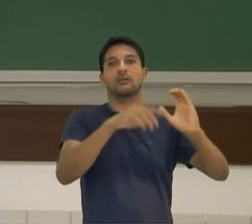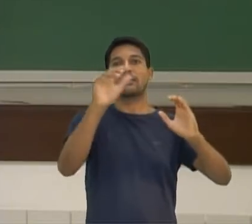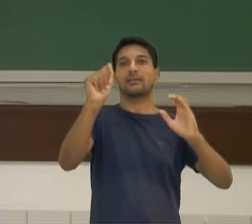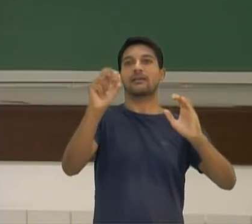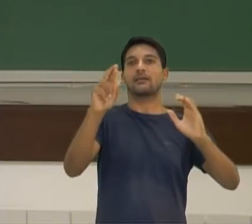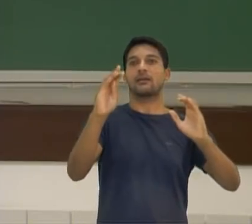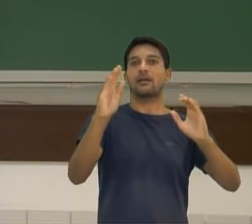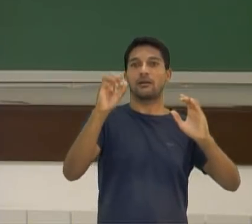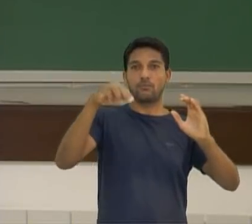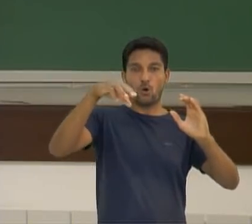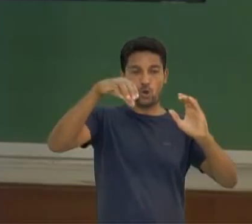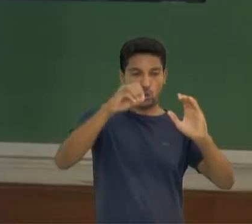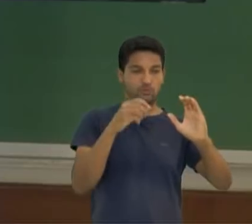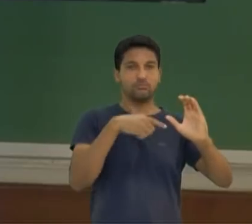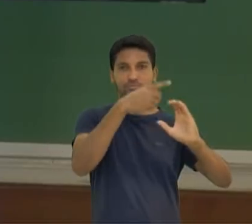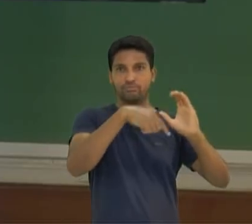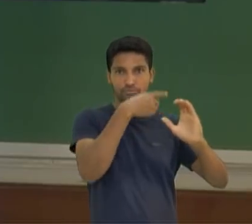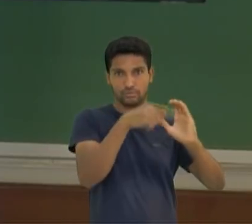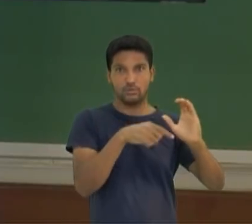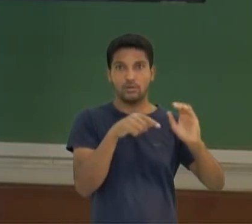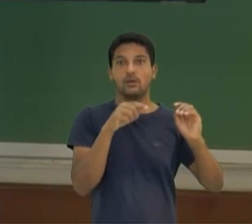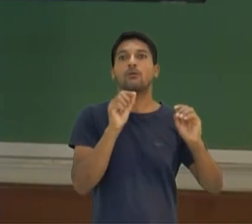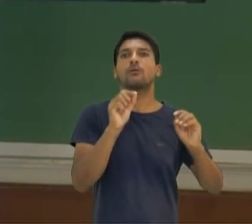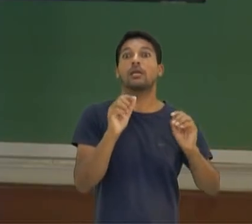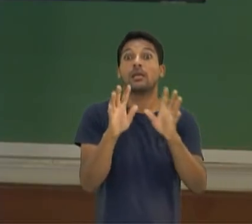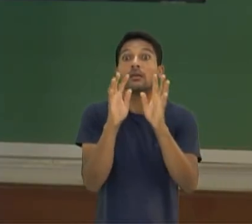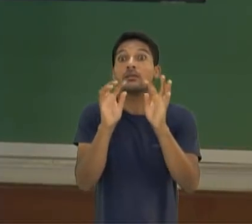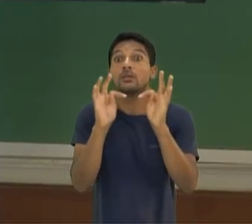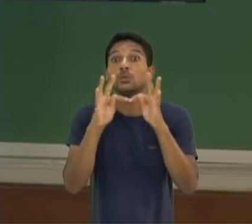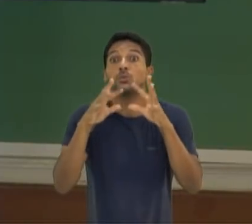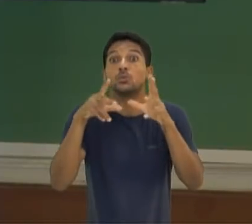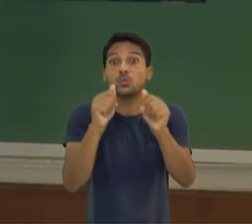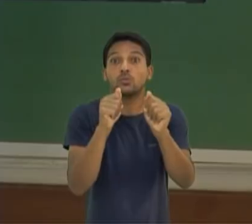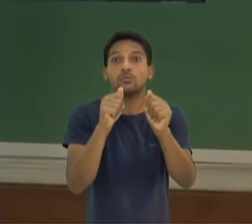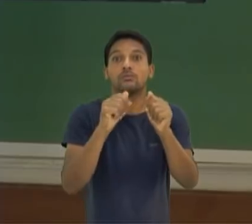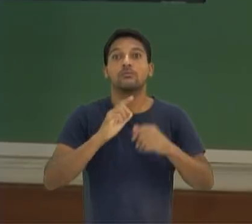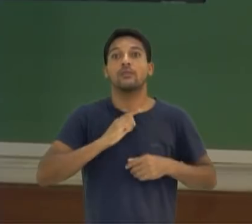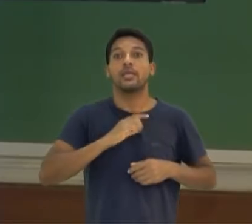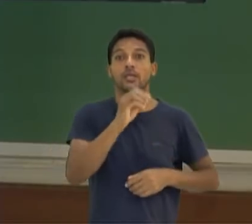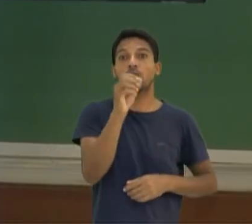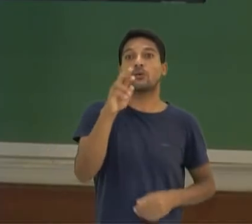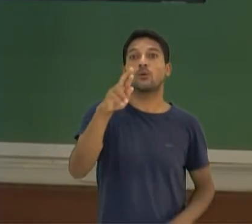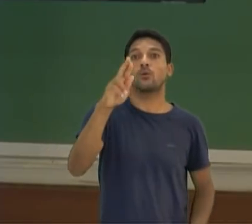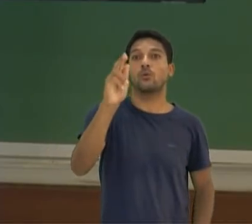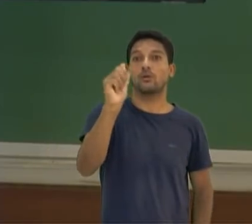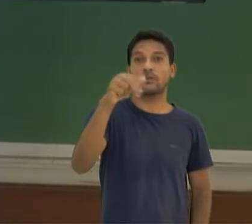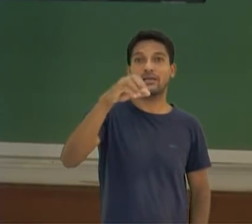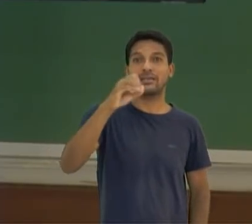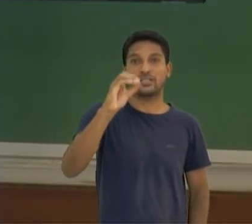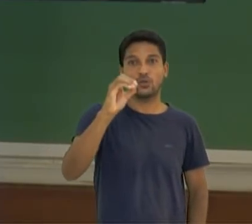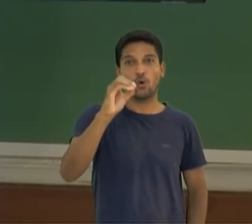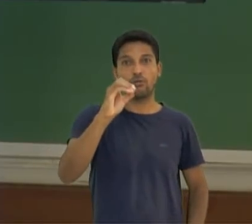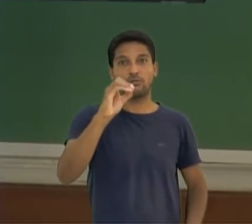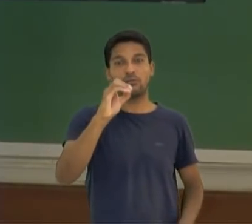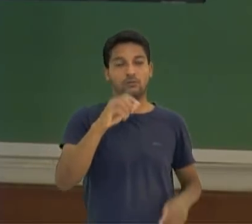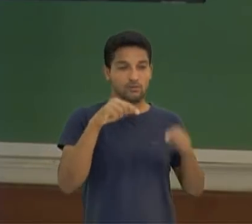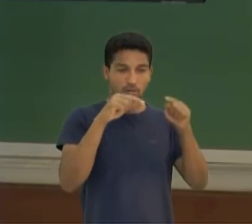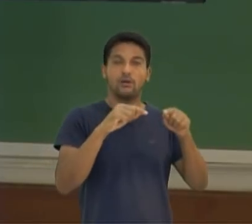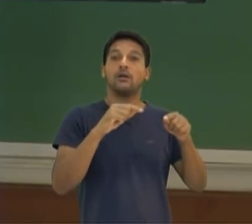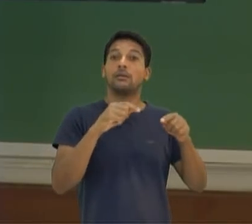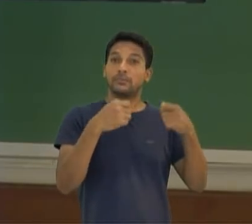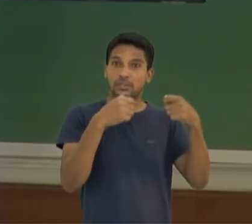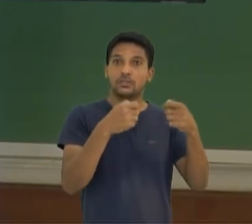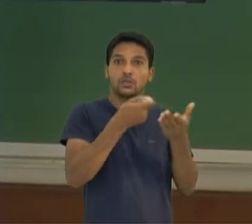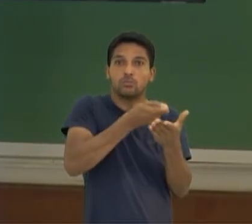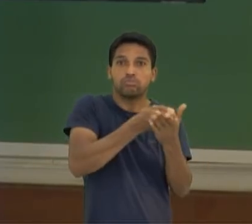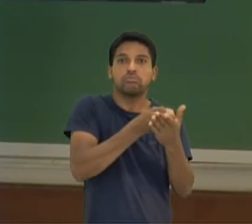seja, tudo, e eu disse, tudo que é orgânico obrigatoriamente precisa